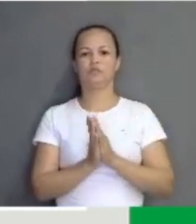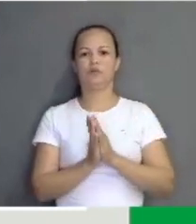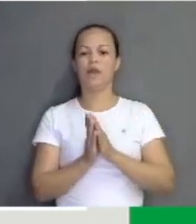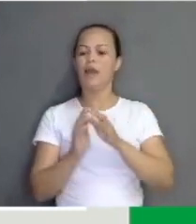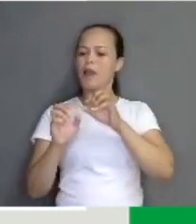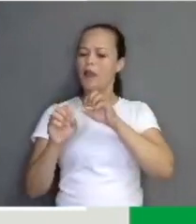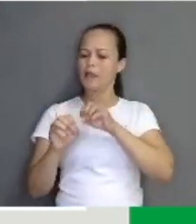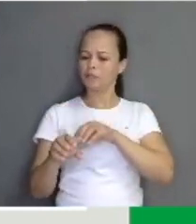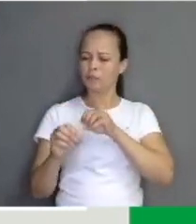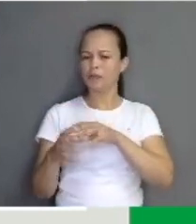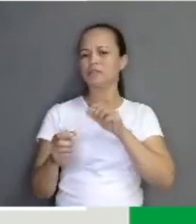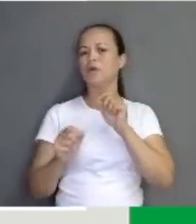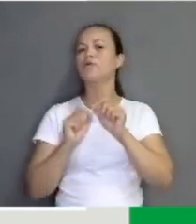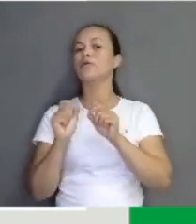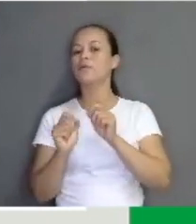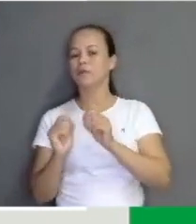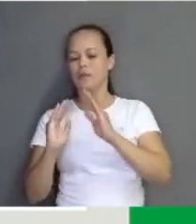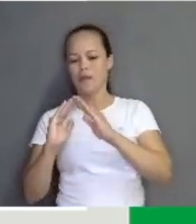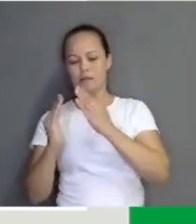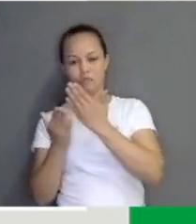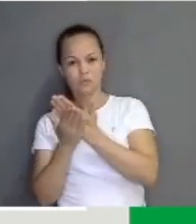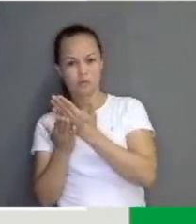educacional, que no caso é a escola,